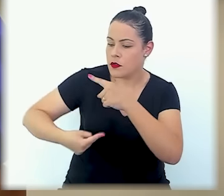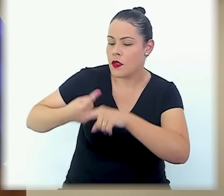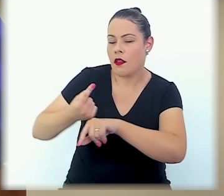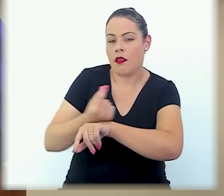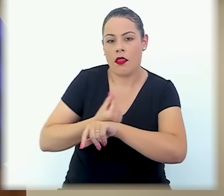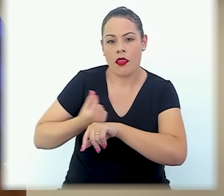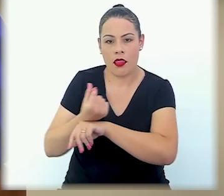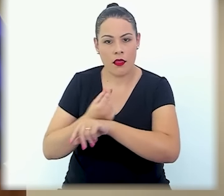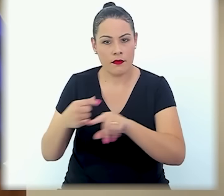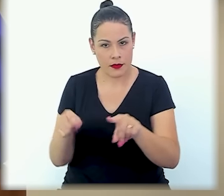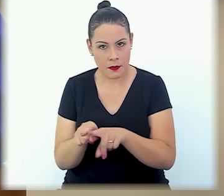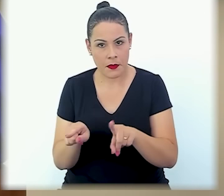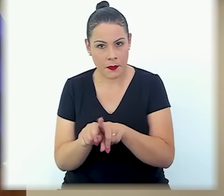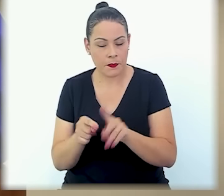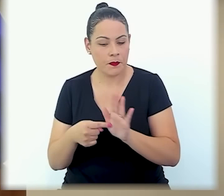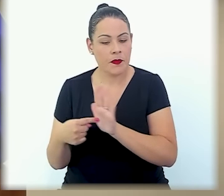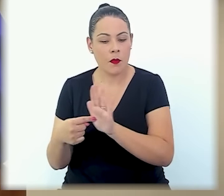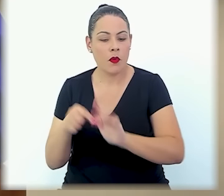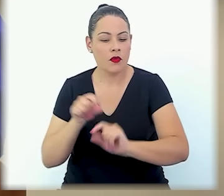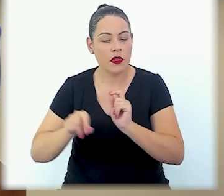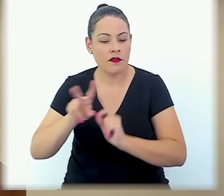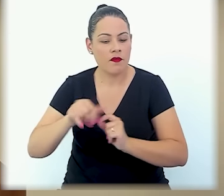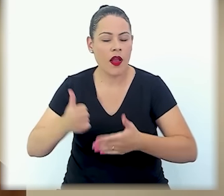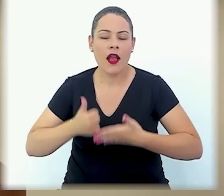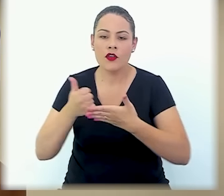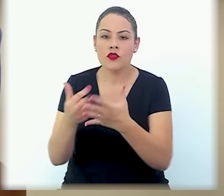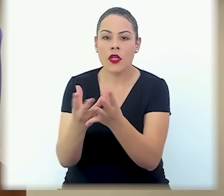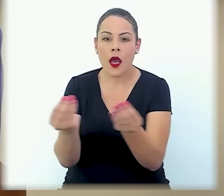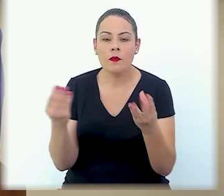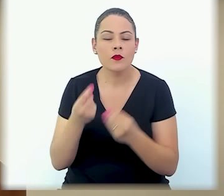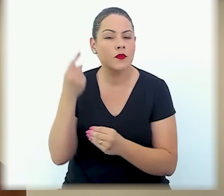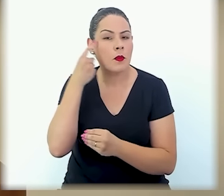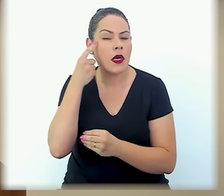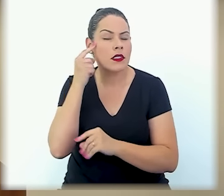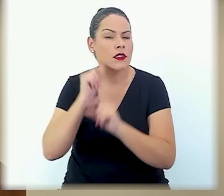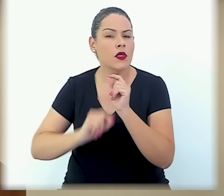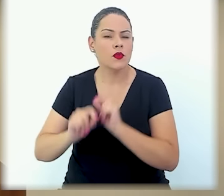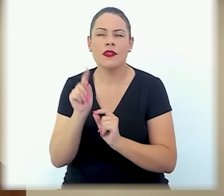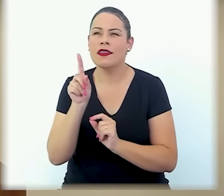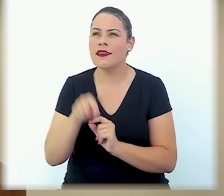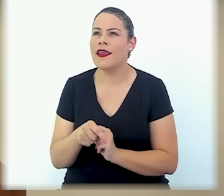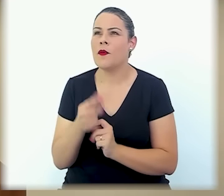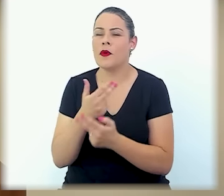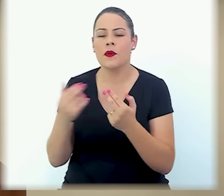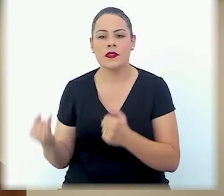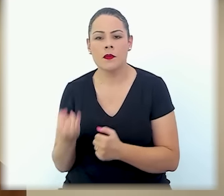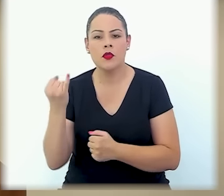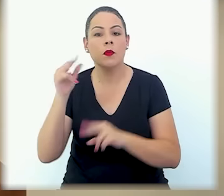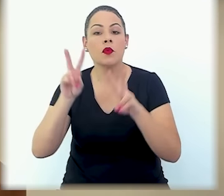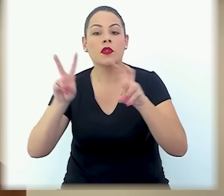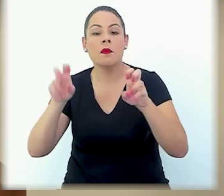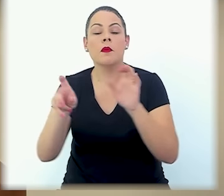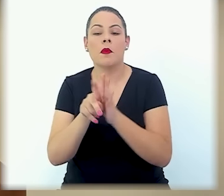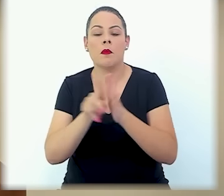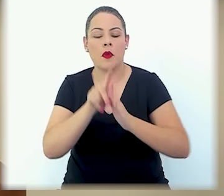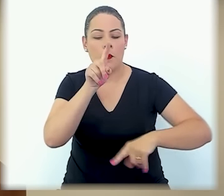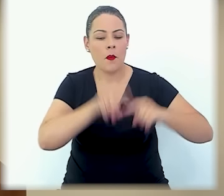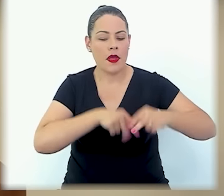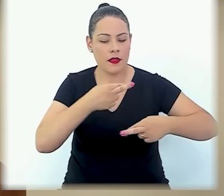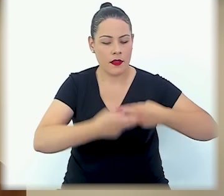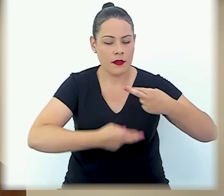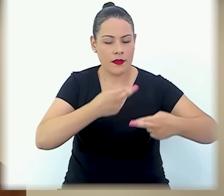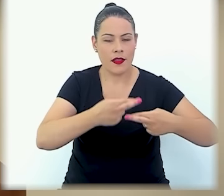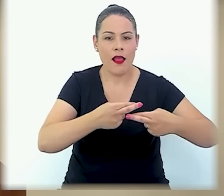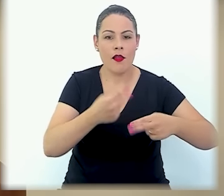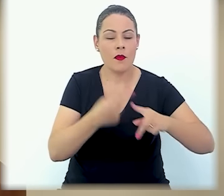da economia circular, ela vai ajudar muito no ponto de vista. Acho que tem um ponto que é fundamental, que é materiais com mais reciclabilidade.